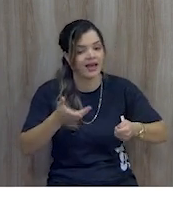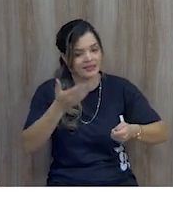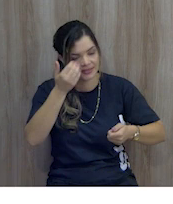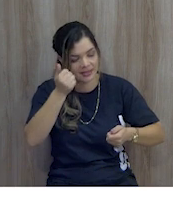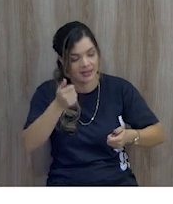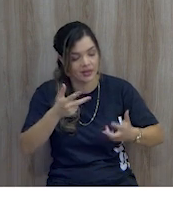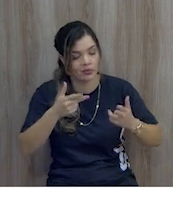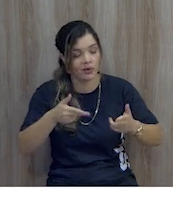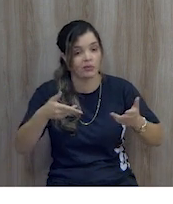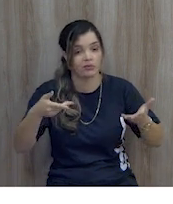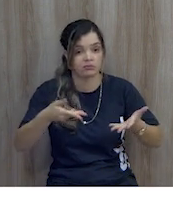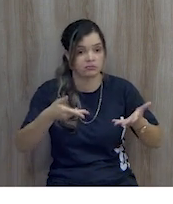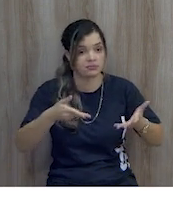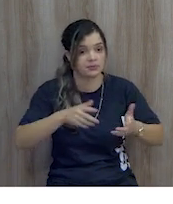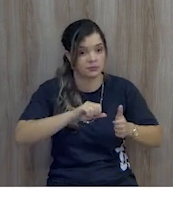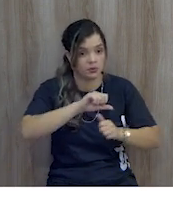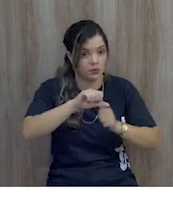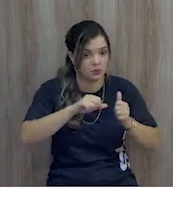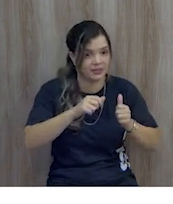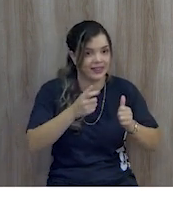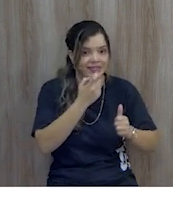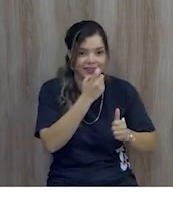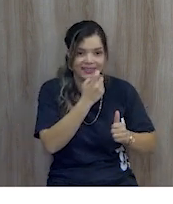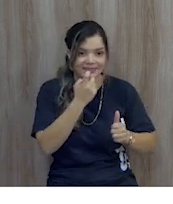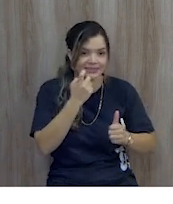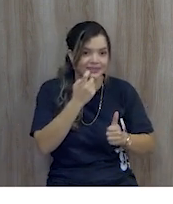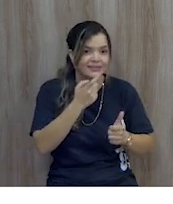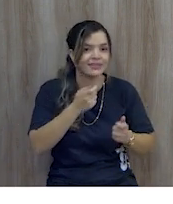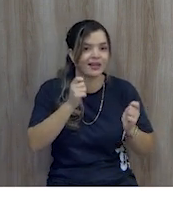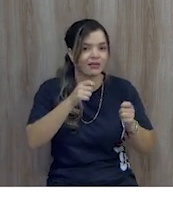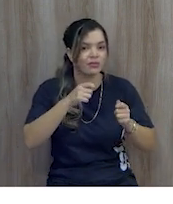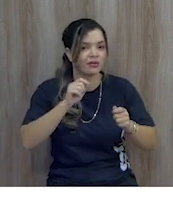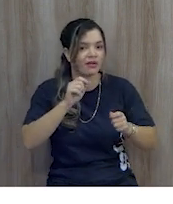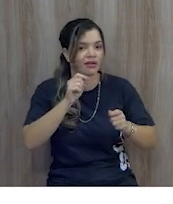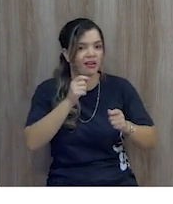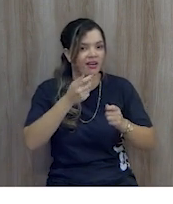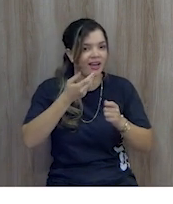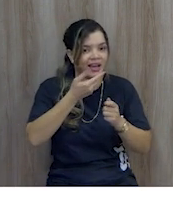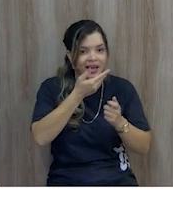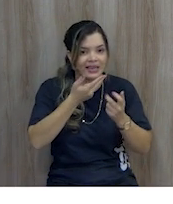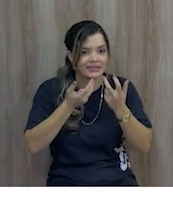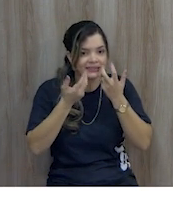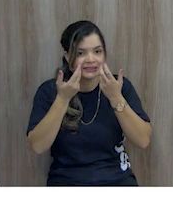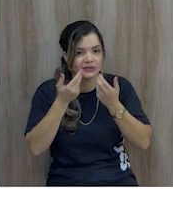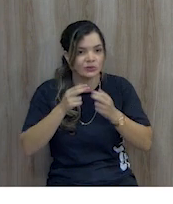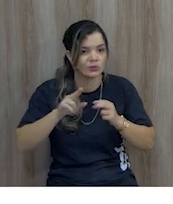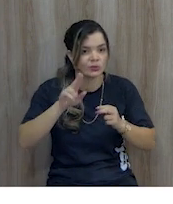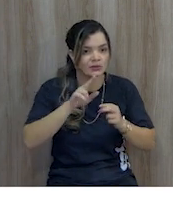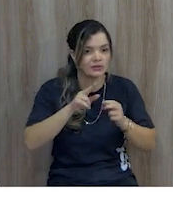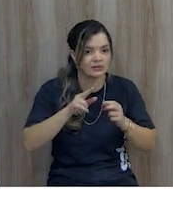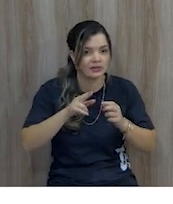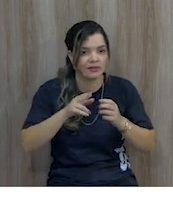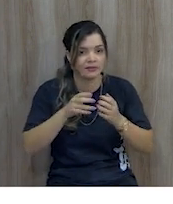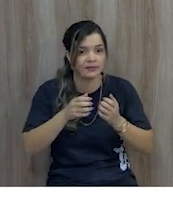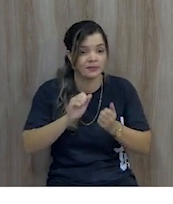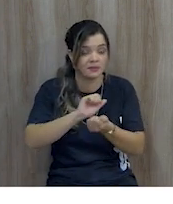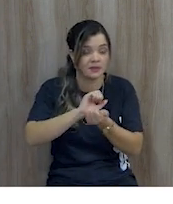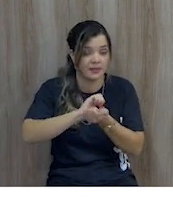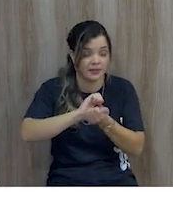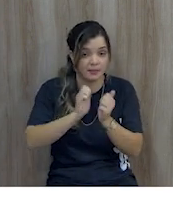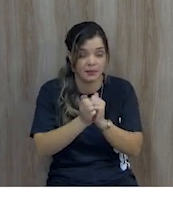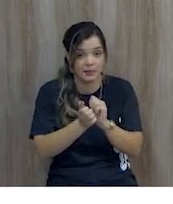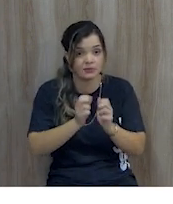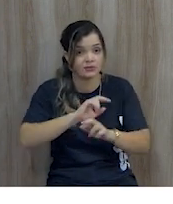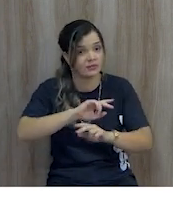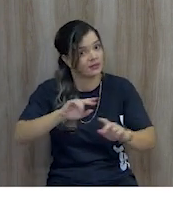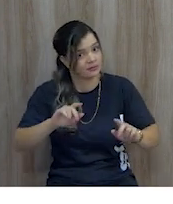entregar o melhor resultado dentro das limitações de cada caso, tá? E aí, essa é a nossa equipe, essa é